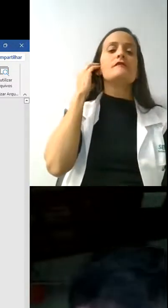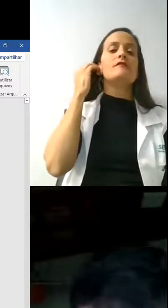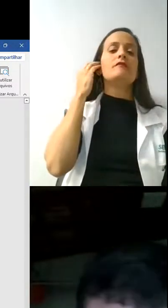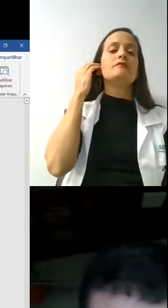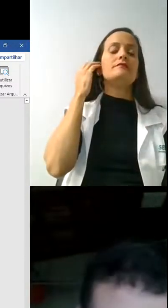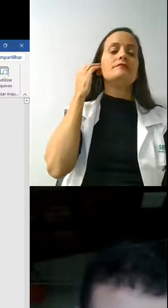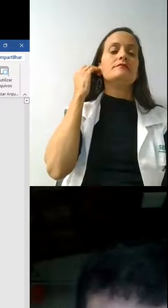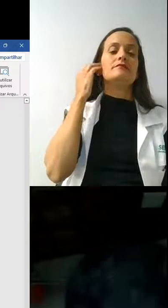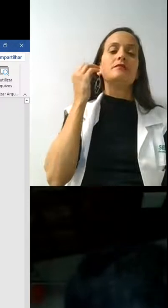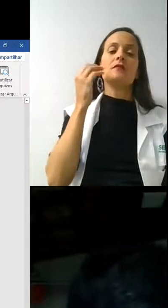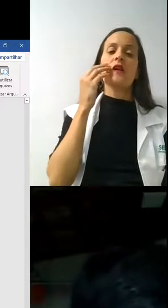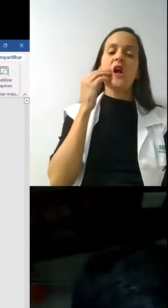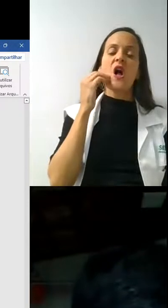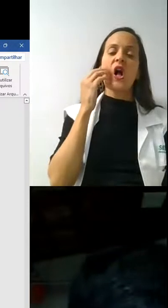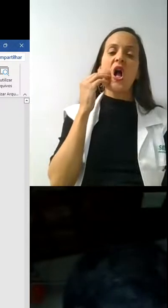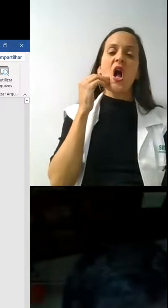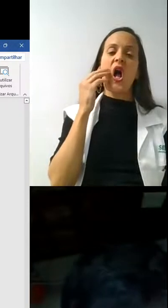ver aqui.